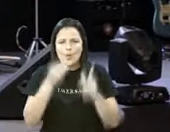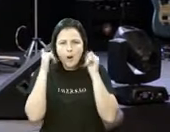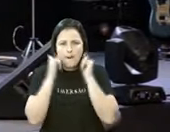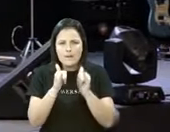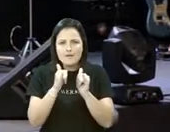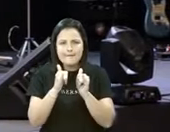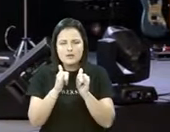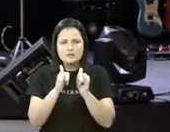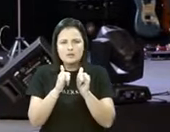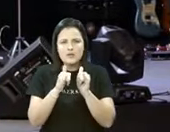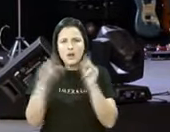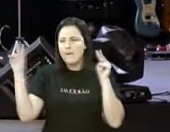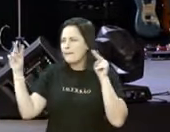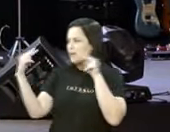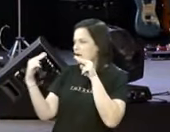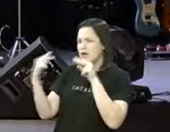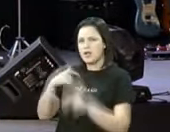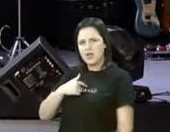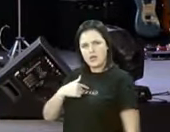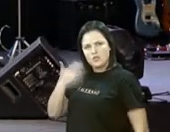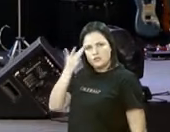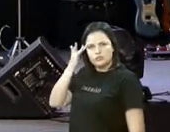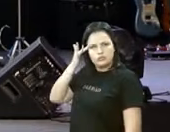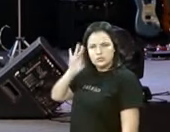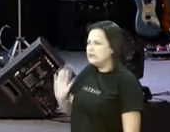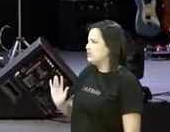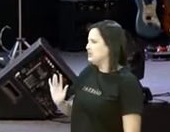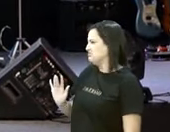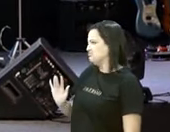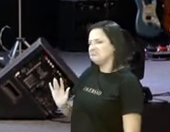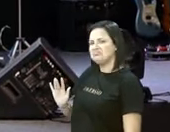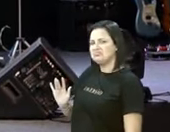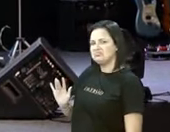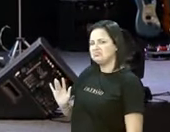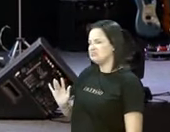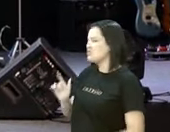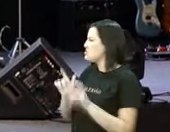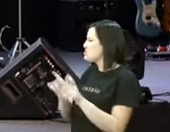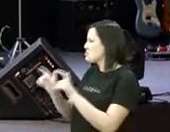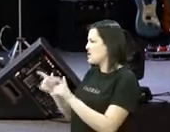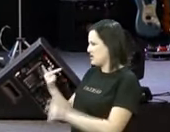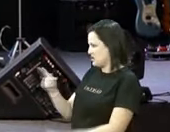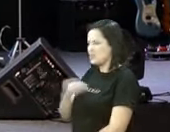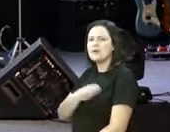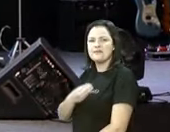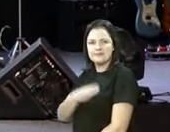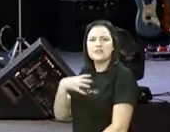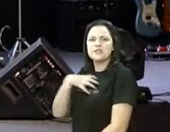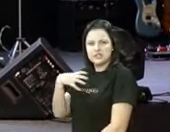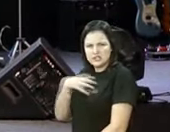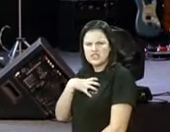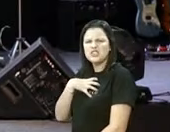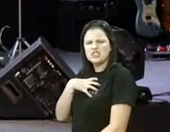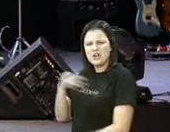para ele, eu não sei qual era a área da tua vida que você se sentia machucado, onde o